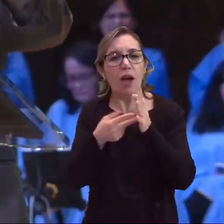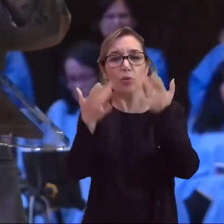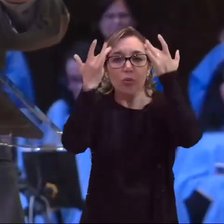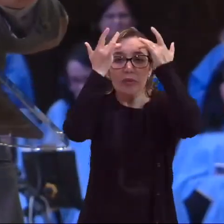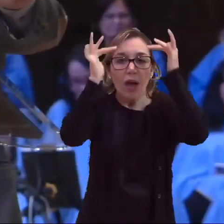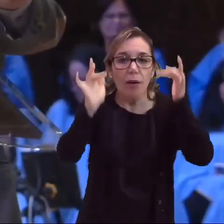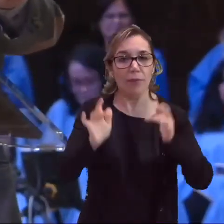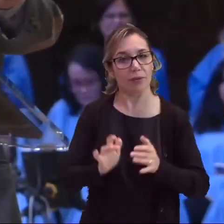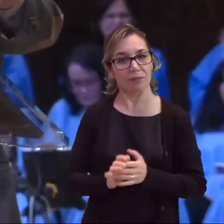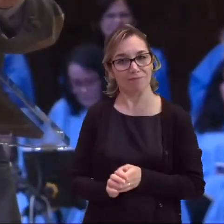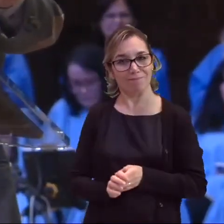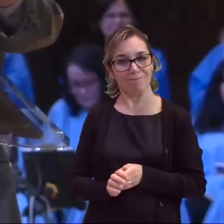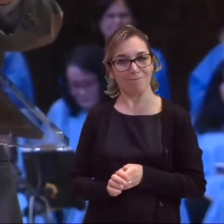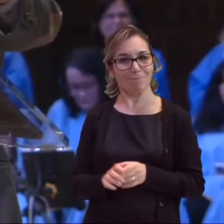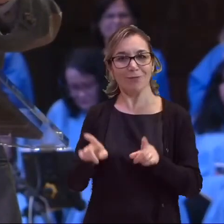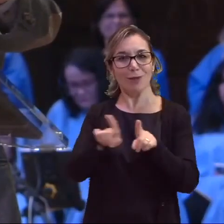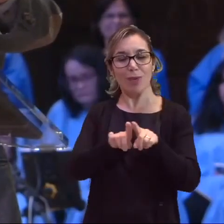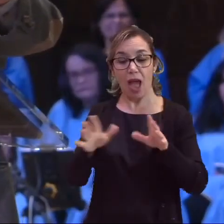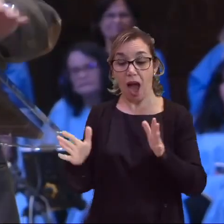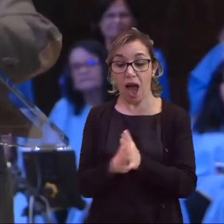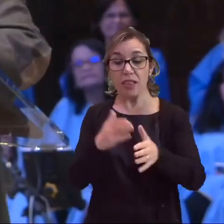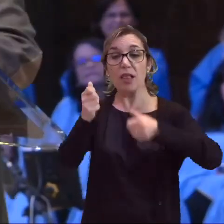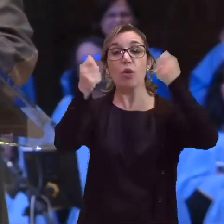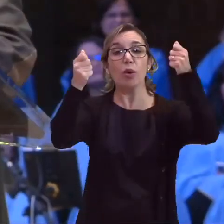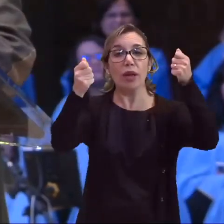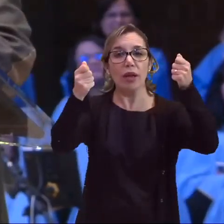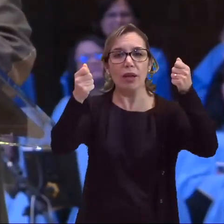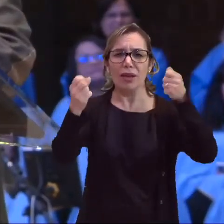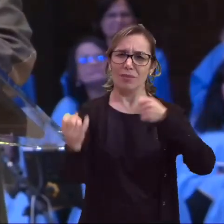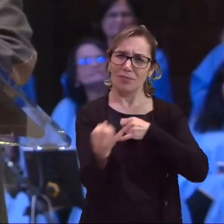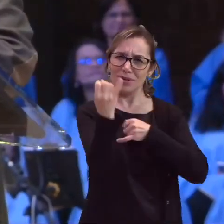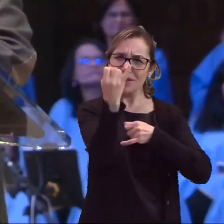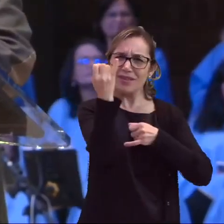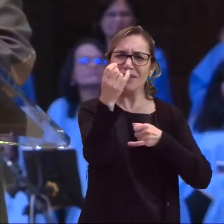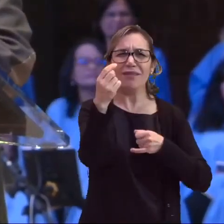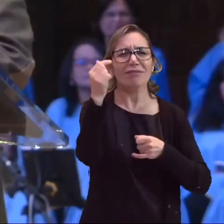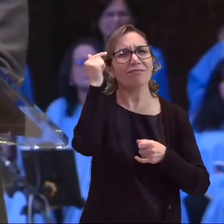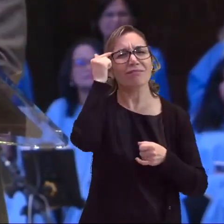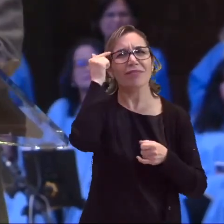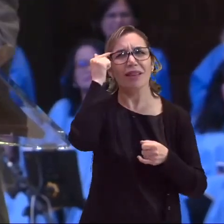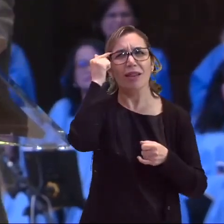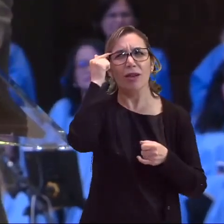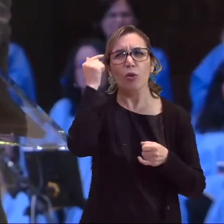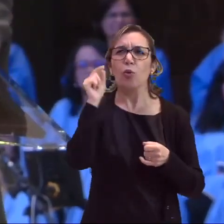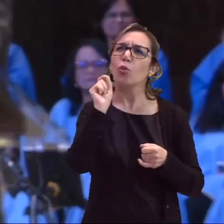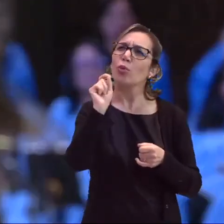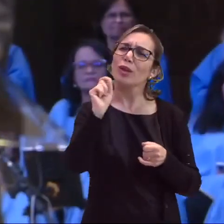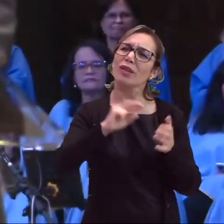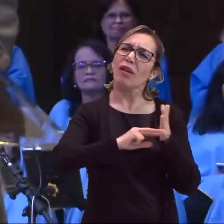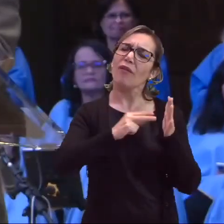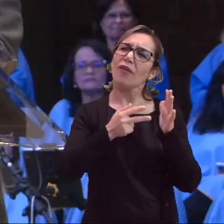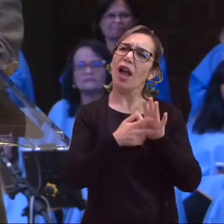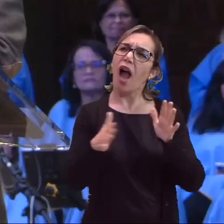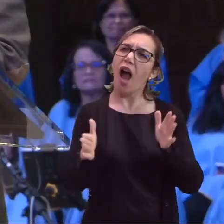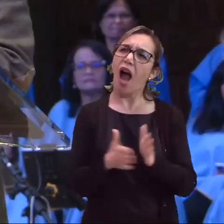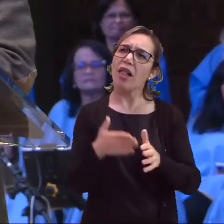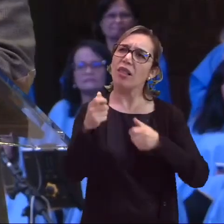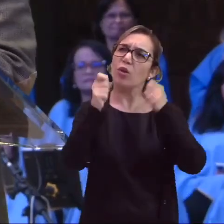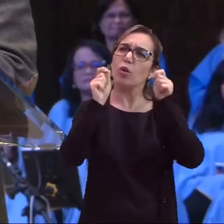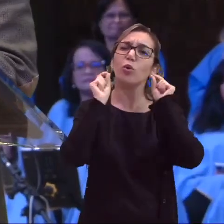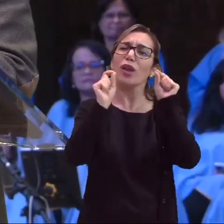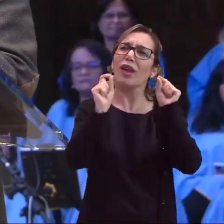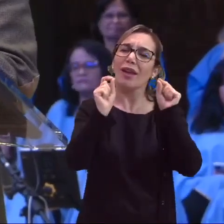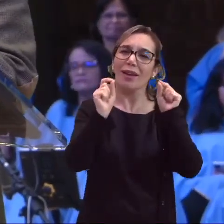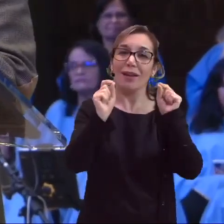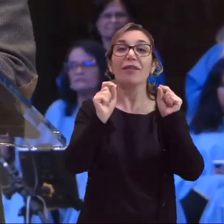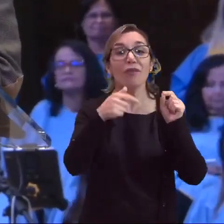e Diferentemente um dos pagãos Nós precisamos viver espiritualidade é